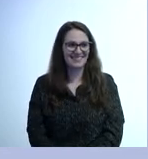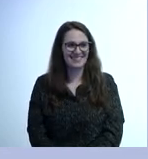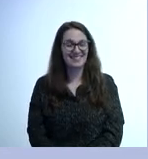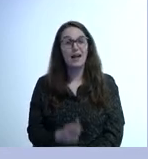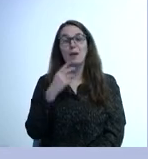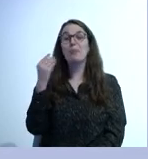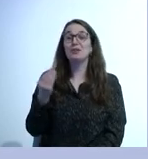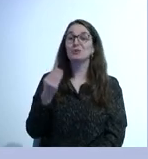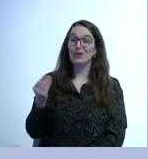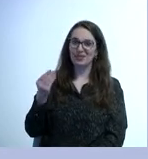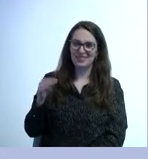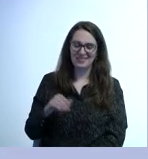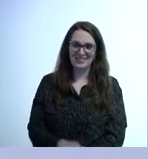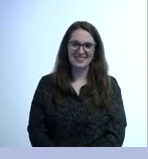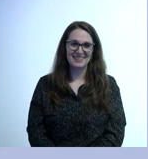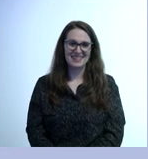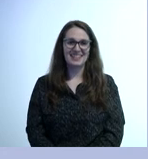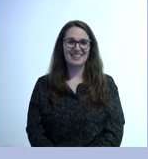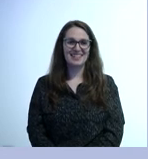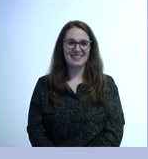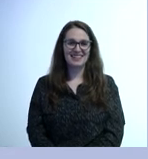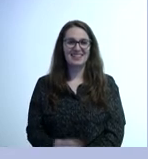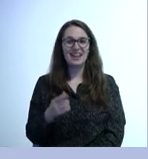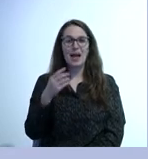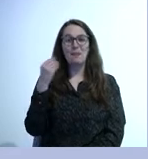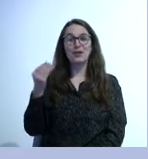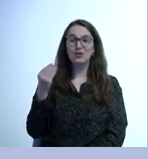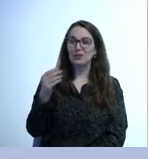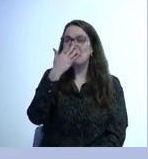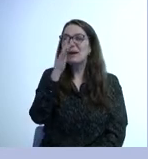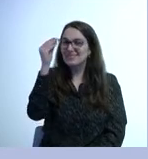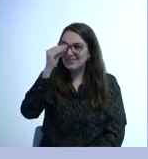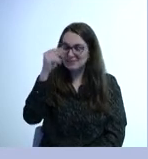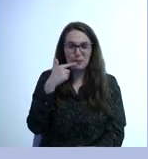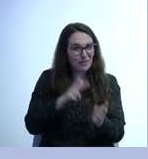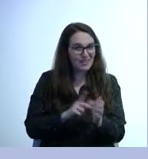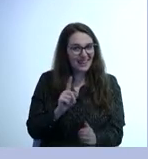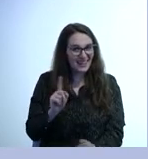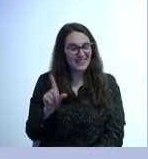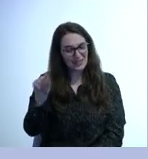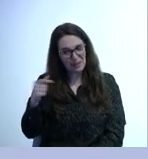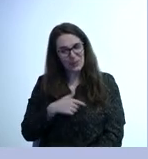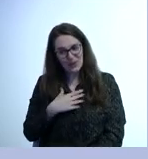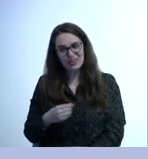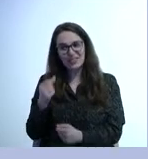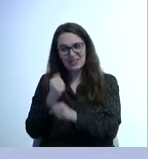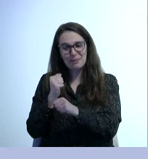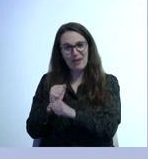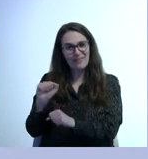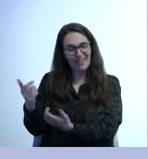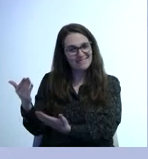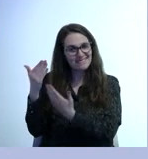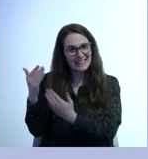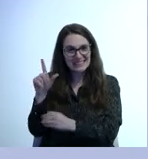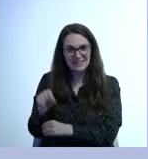mais novo, não sai com tanta naturalidade, mas sabes perfeitamente que sempre elogio o teu trabalho e sempre